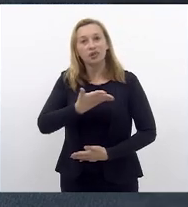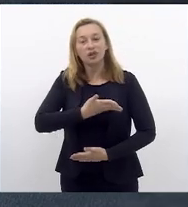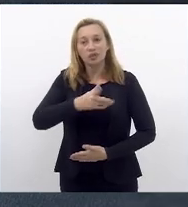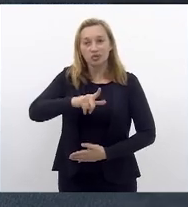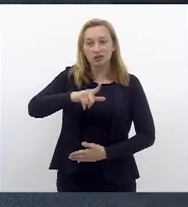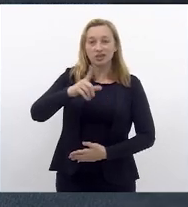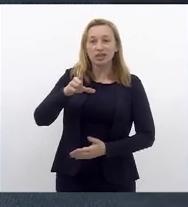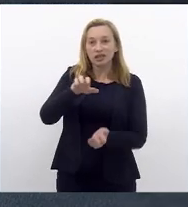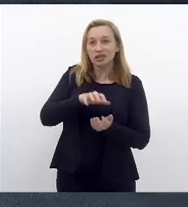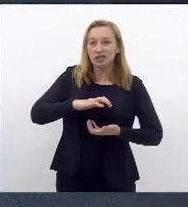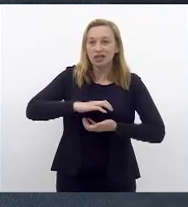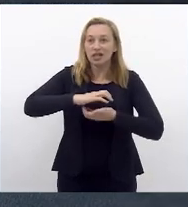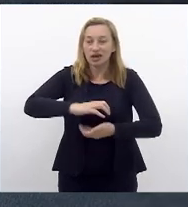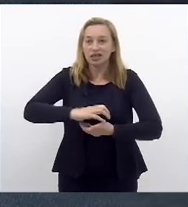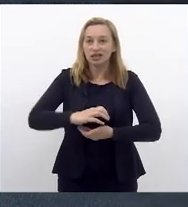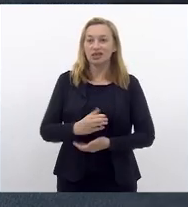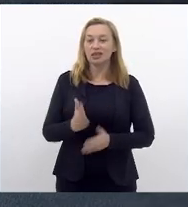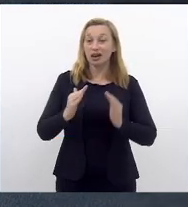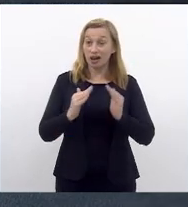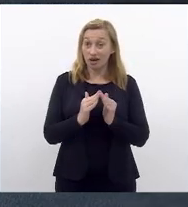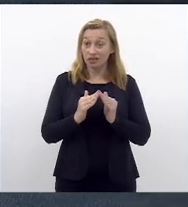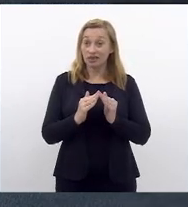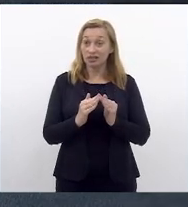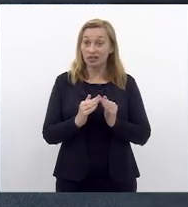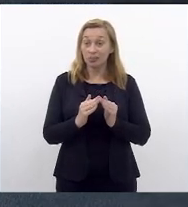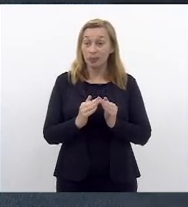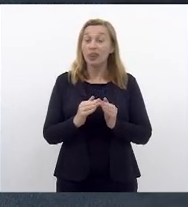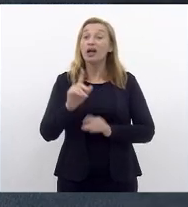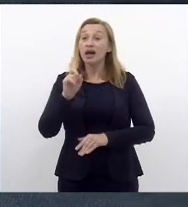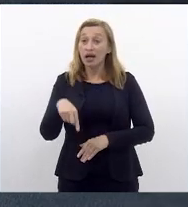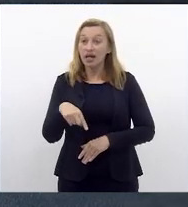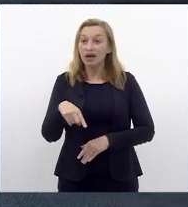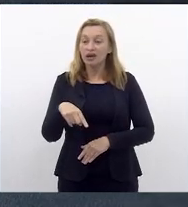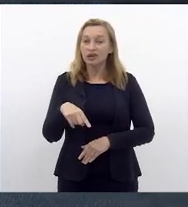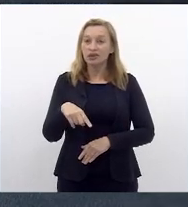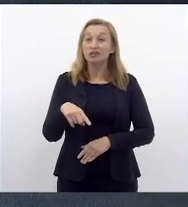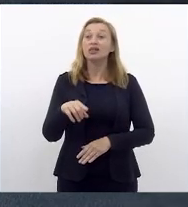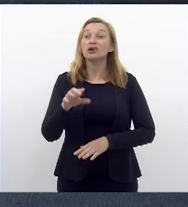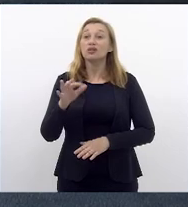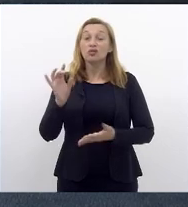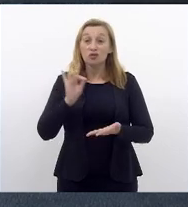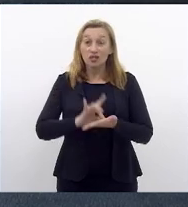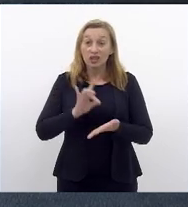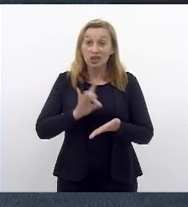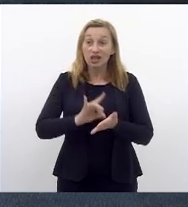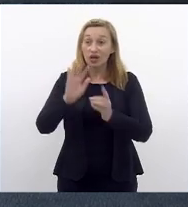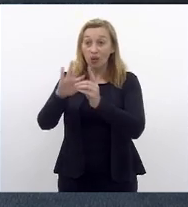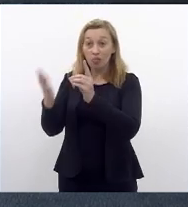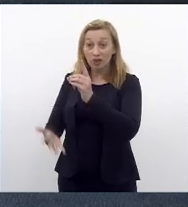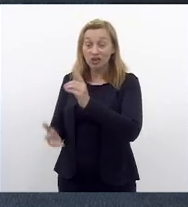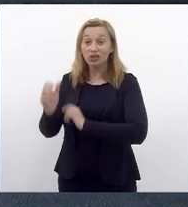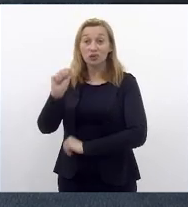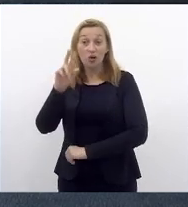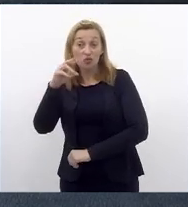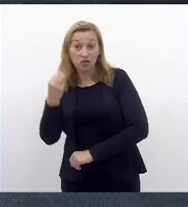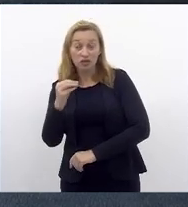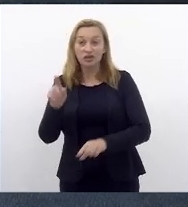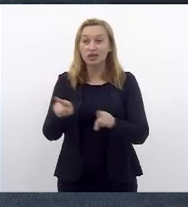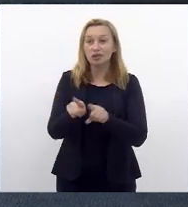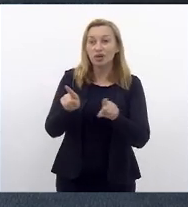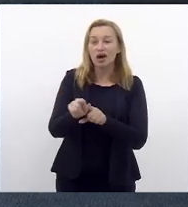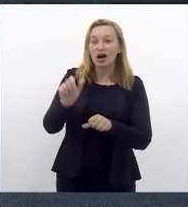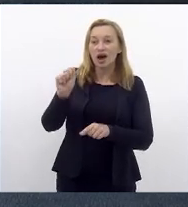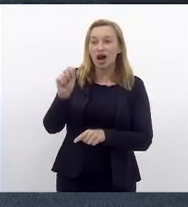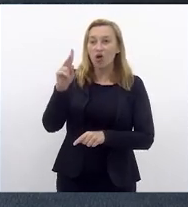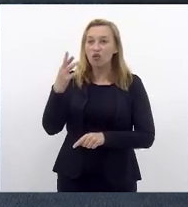companheiro decano desta casa, que será o verdadeiro homenageado do Alvinho e do Álvaro